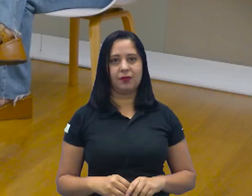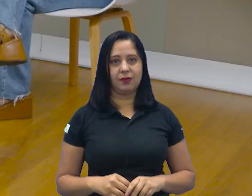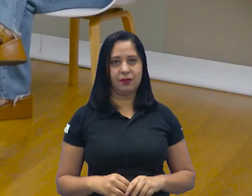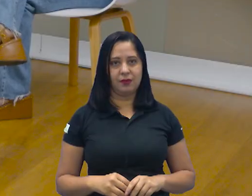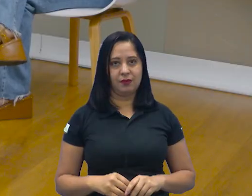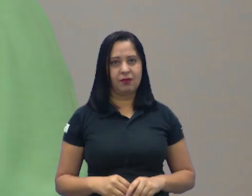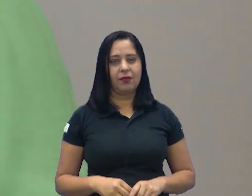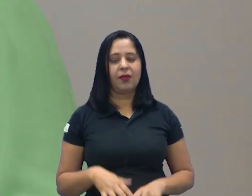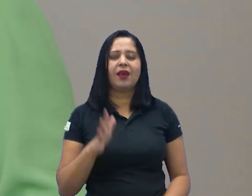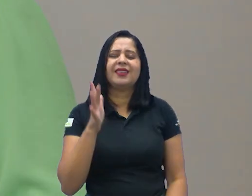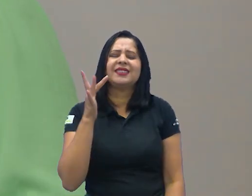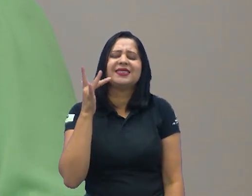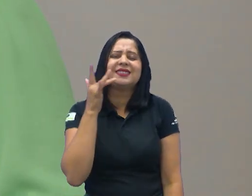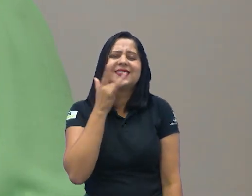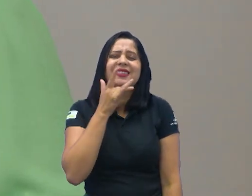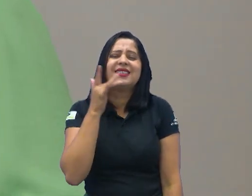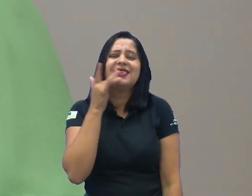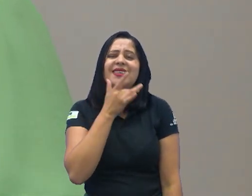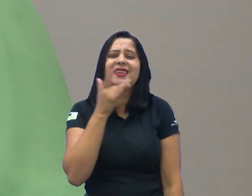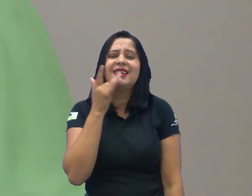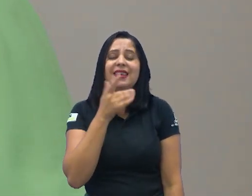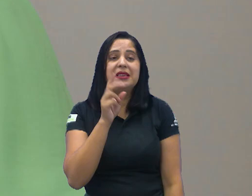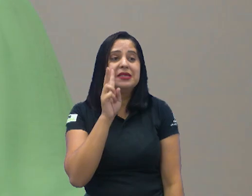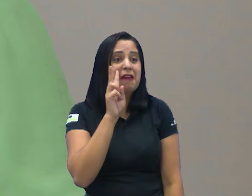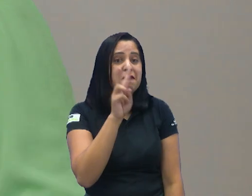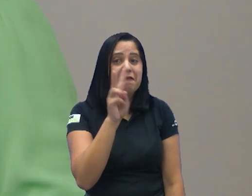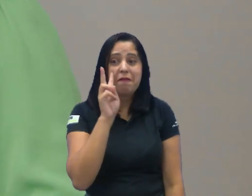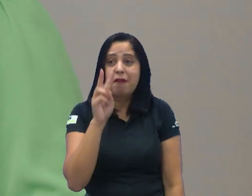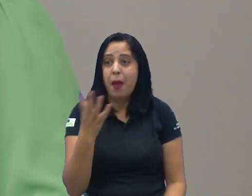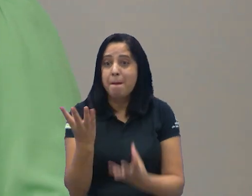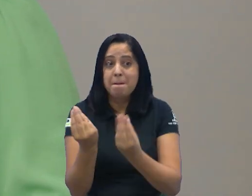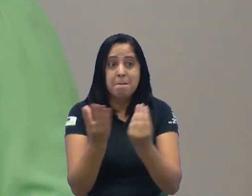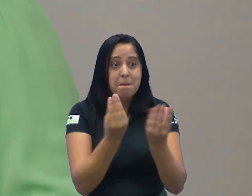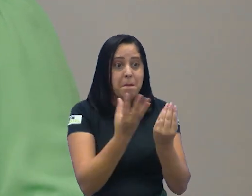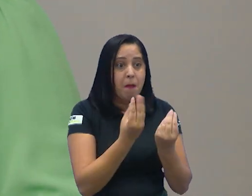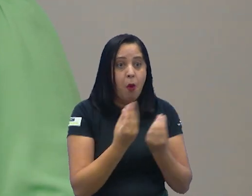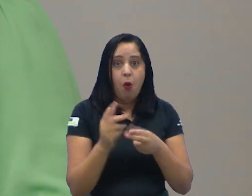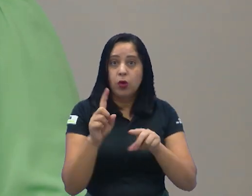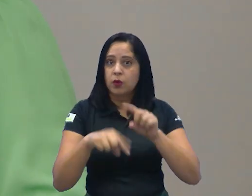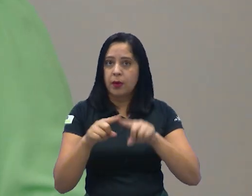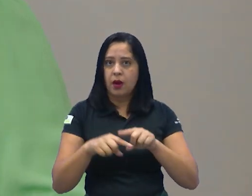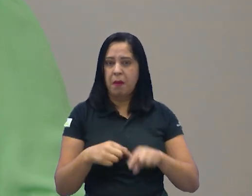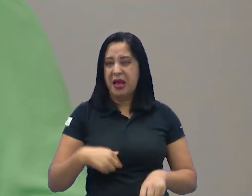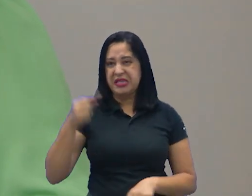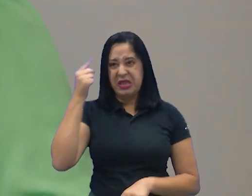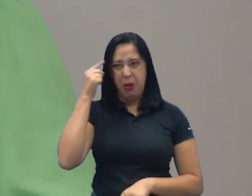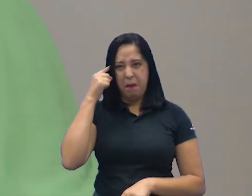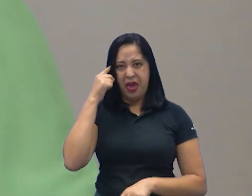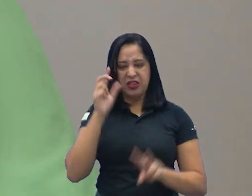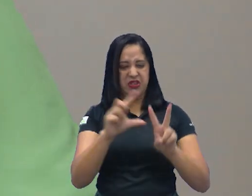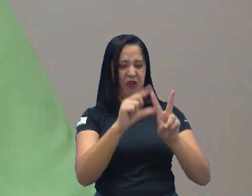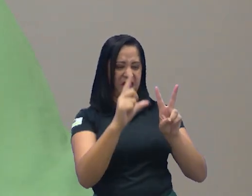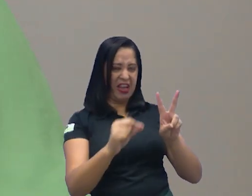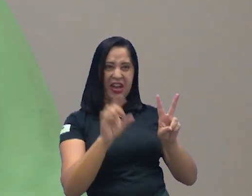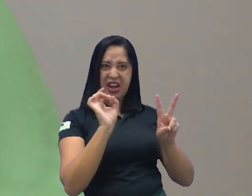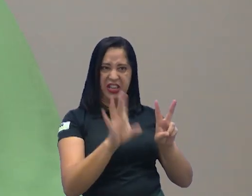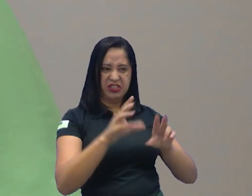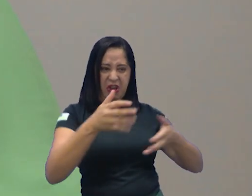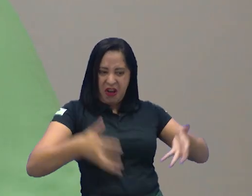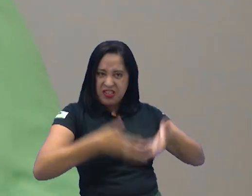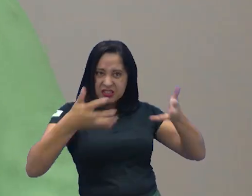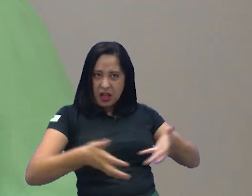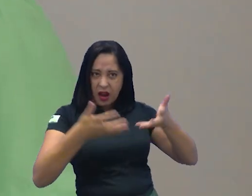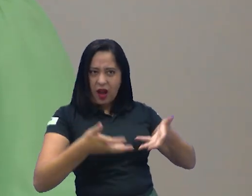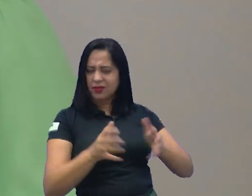Que delícia, hein? Ver tantas variedades. Olha só, a gente pensa que vegano é só salada e tofu, né? Eu comentei aqui com a